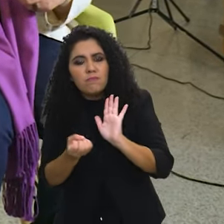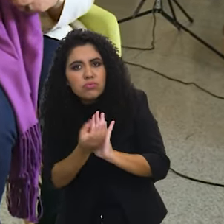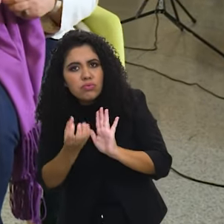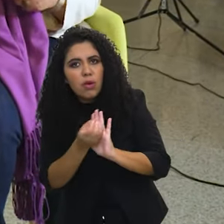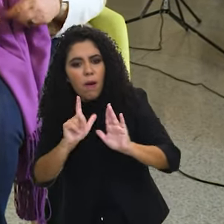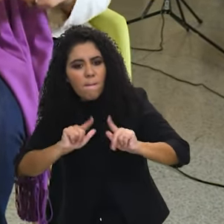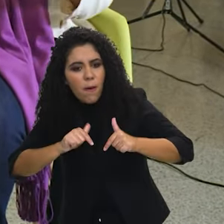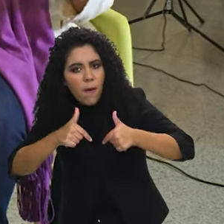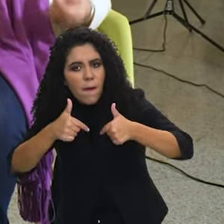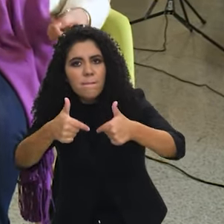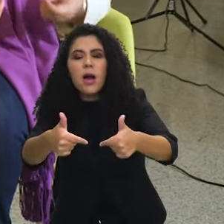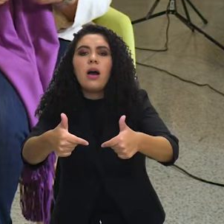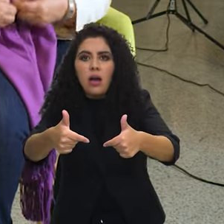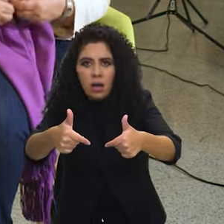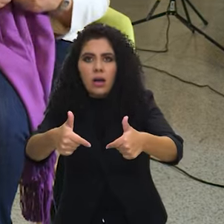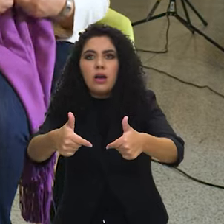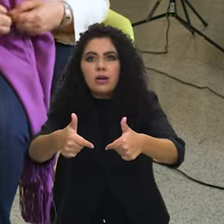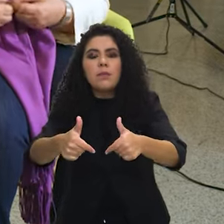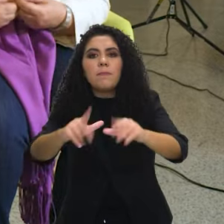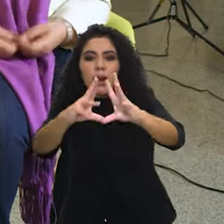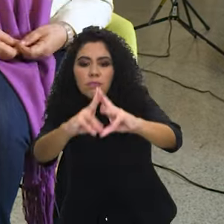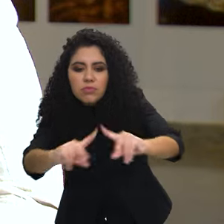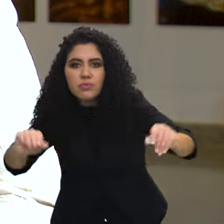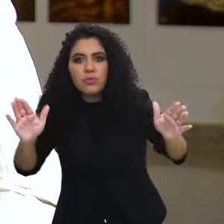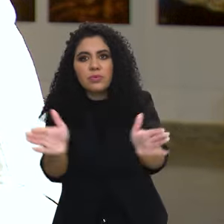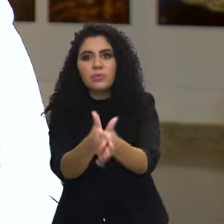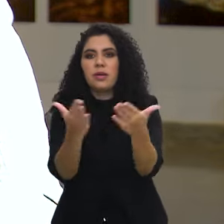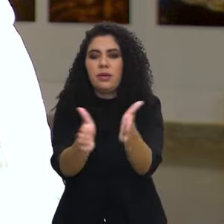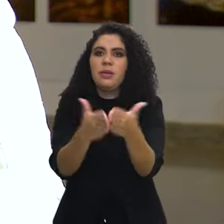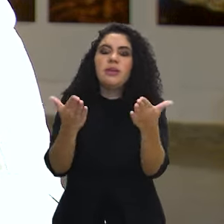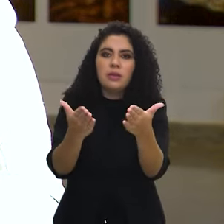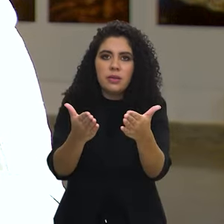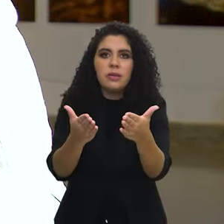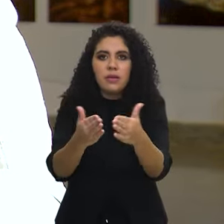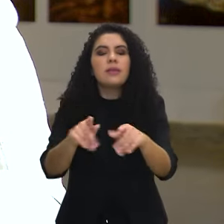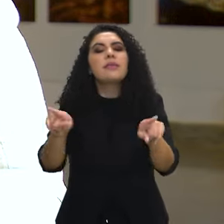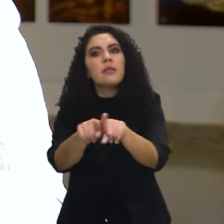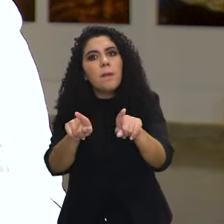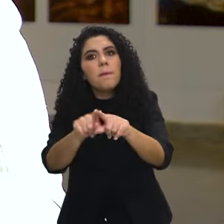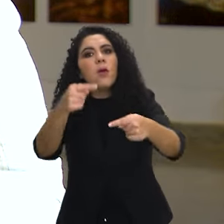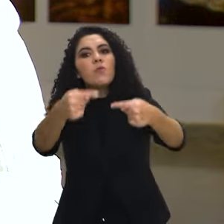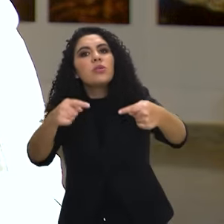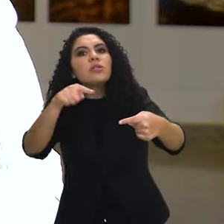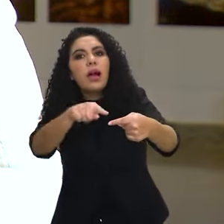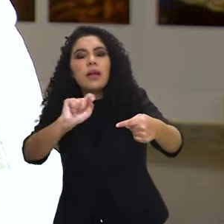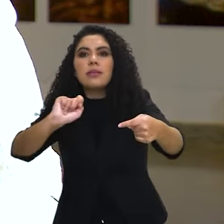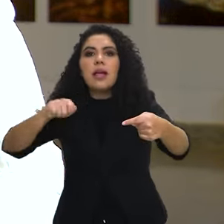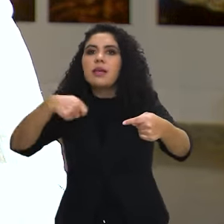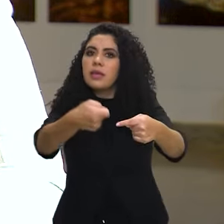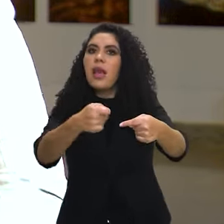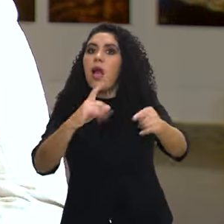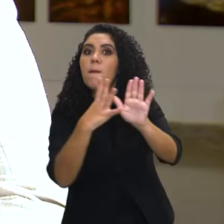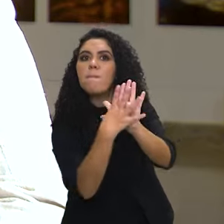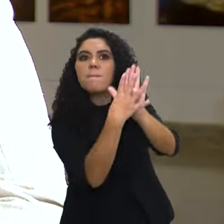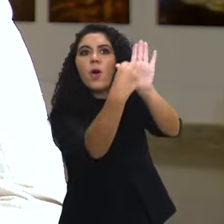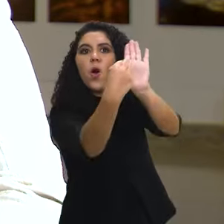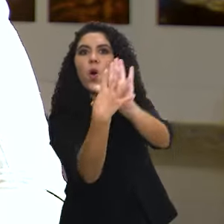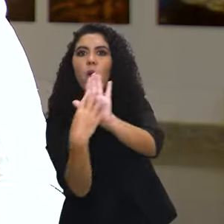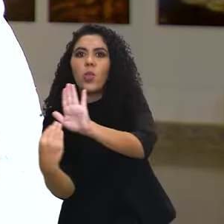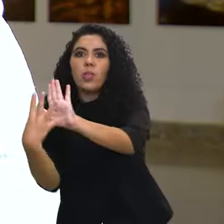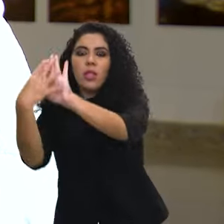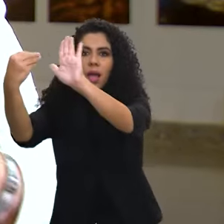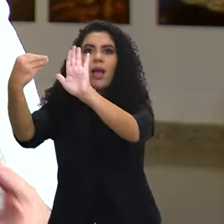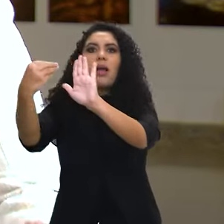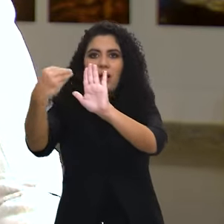eh enfrentamento do Brasil à pobreza e como é uma política que pode ser seguido pelos outros